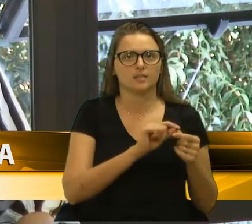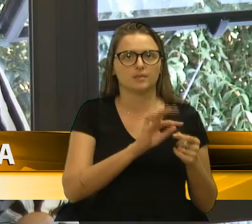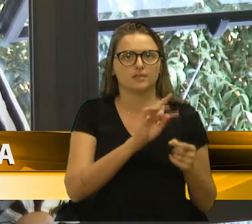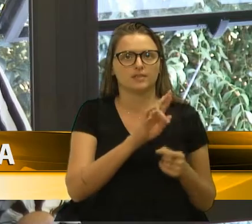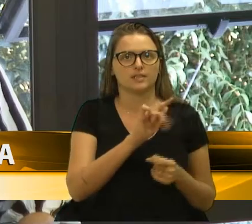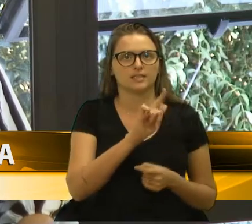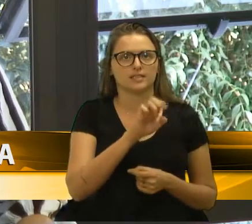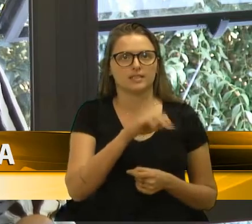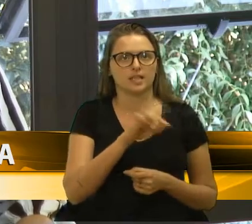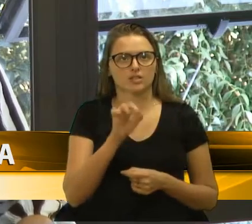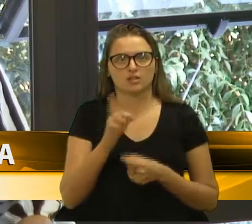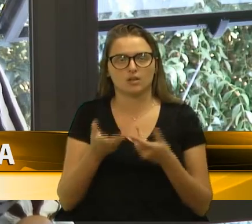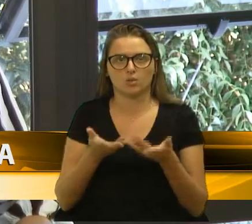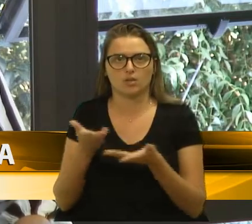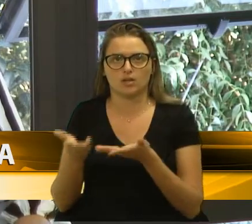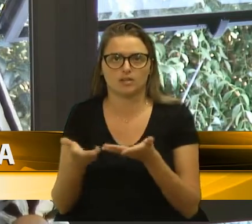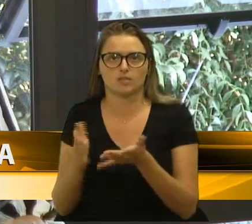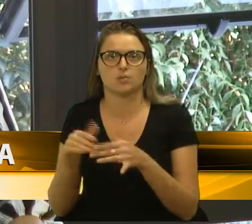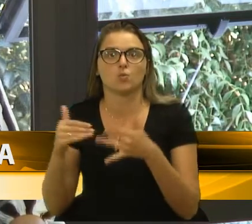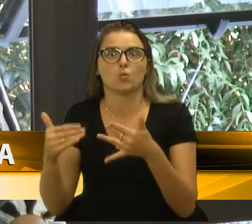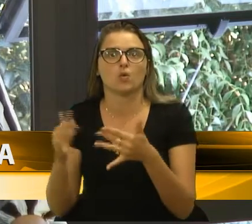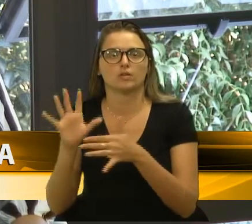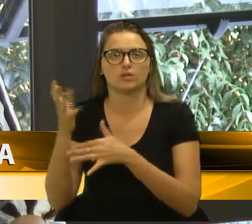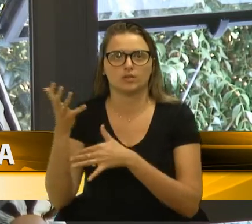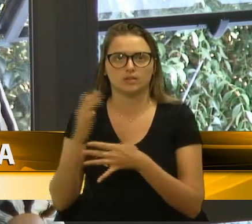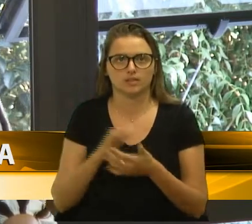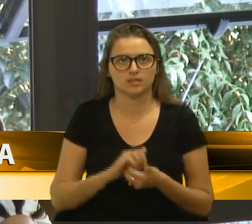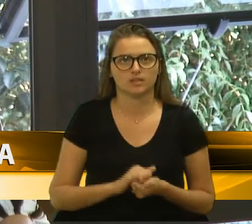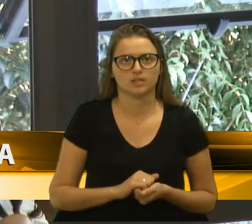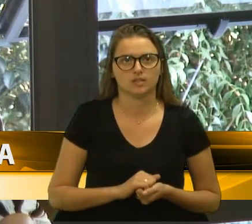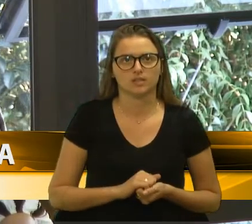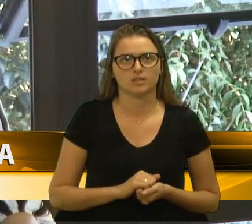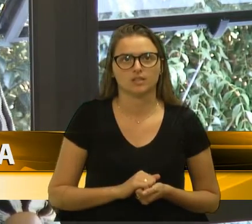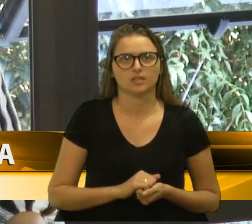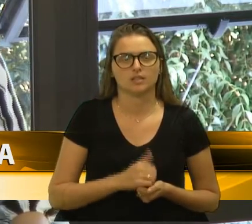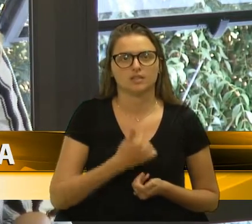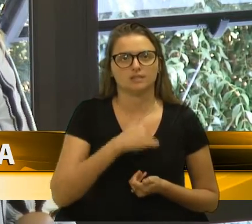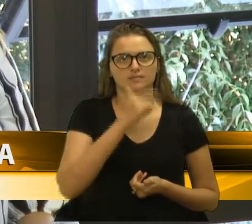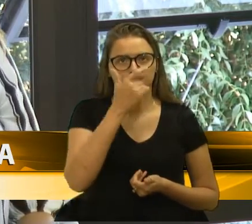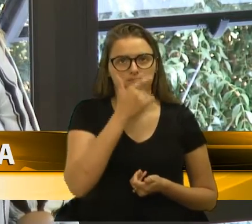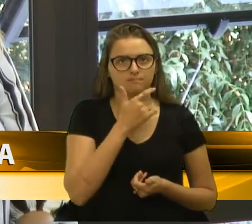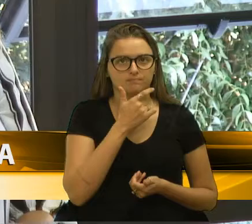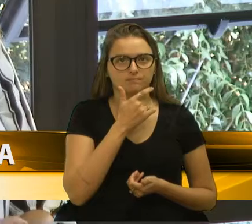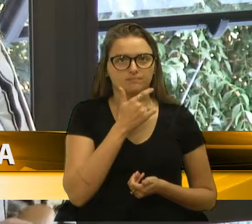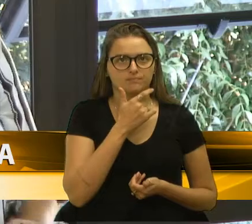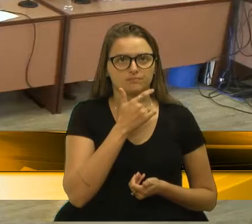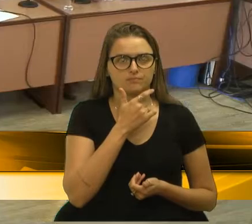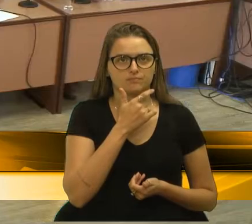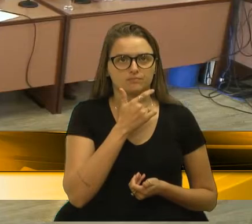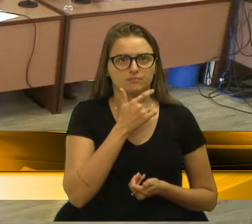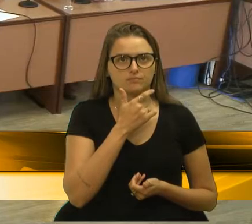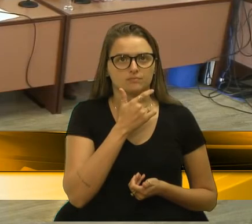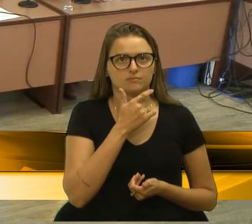Não o atendimento, não é isso. Mas eu acho que posso incomodar, doutor Jorge.